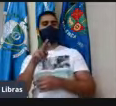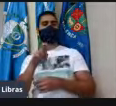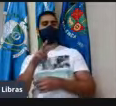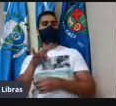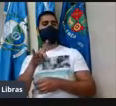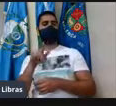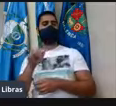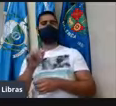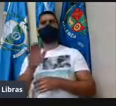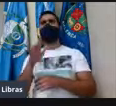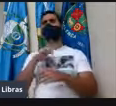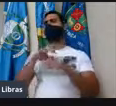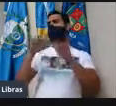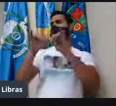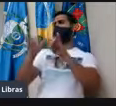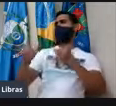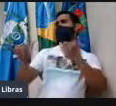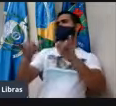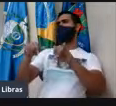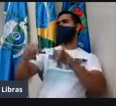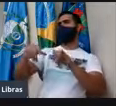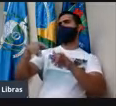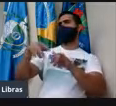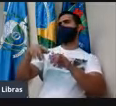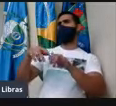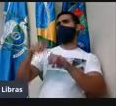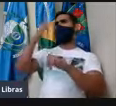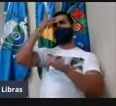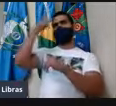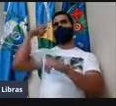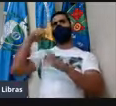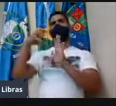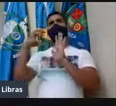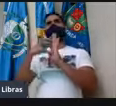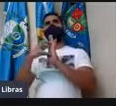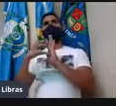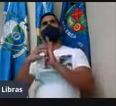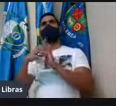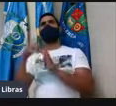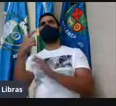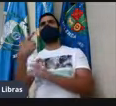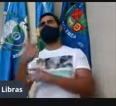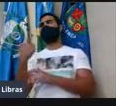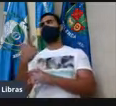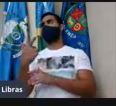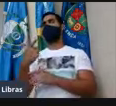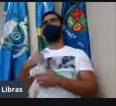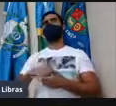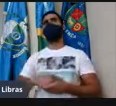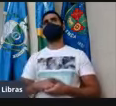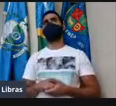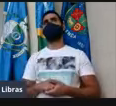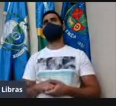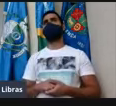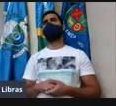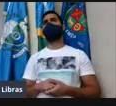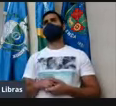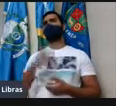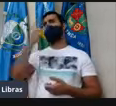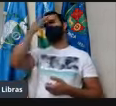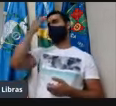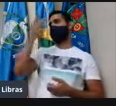dito por alguns servidores aqui desta casa, não tem nenhum servidor efetivo que queira